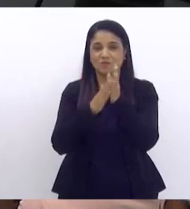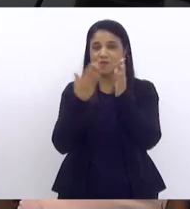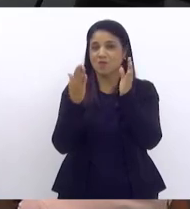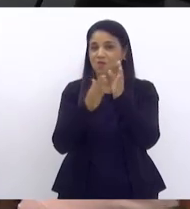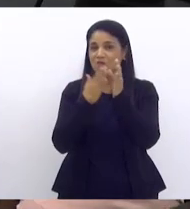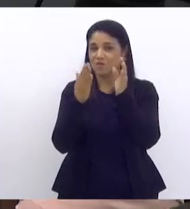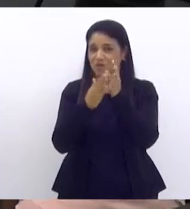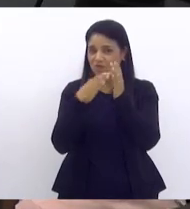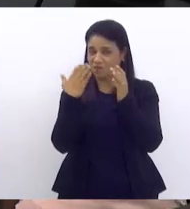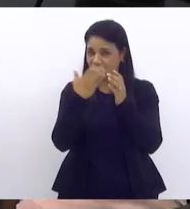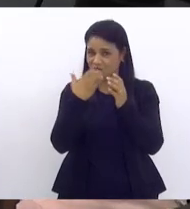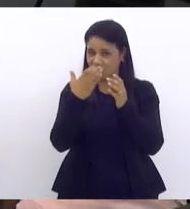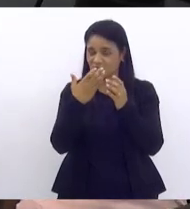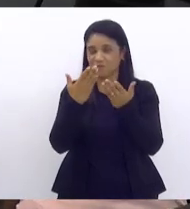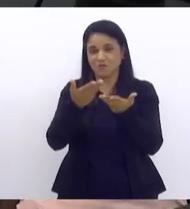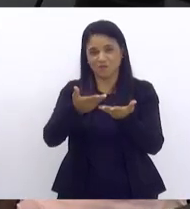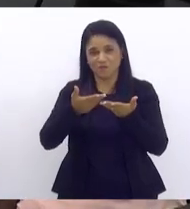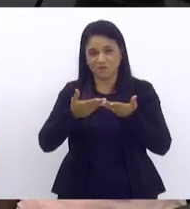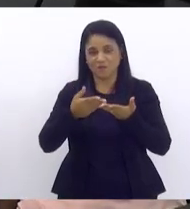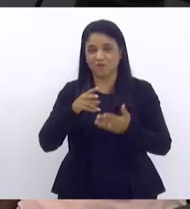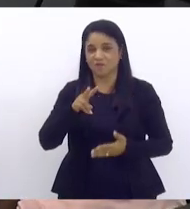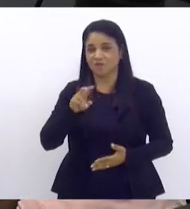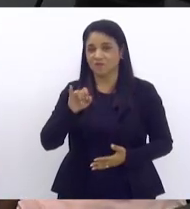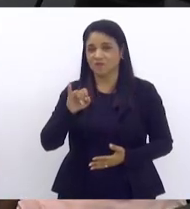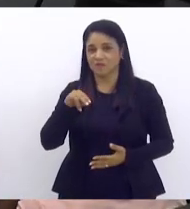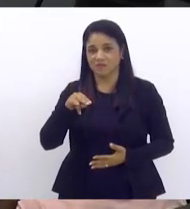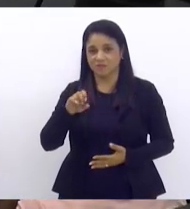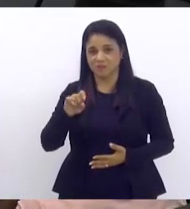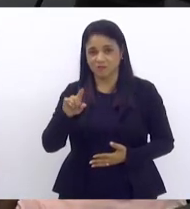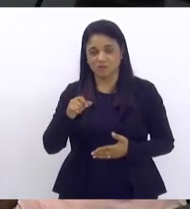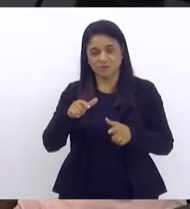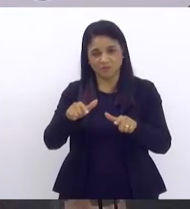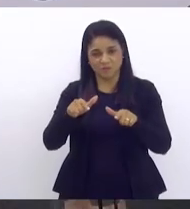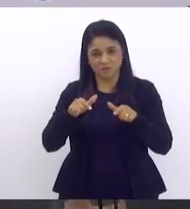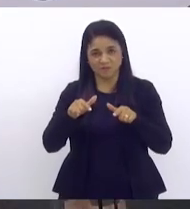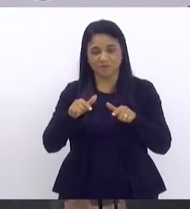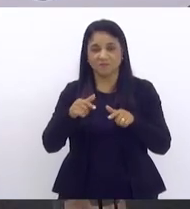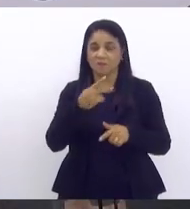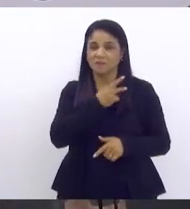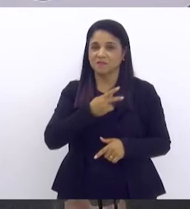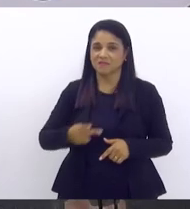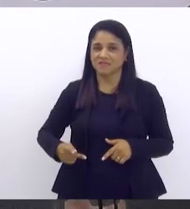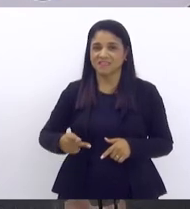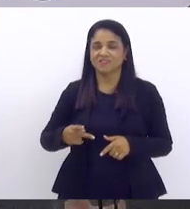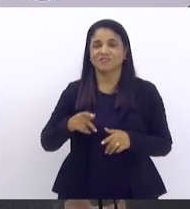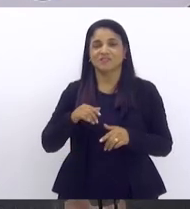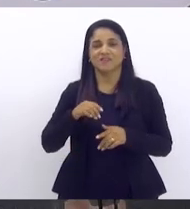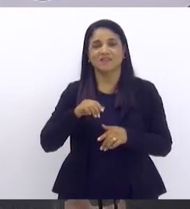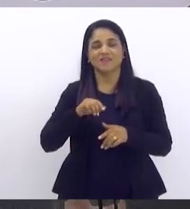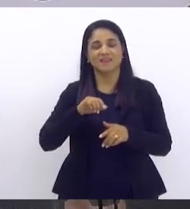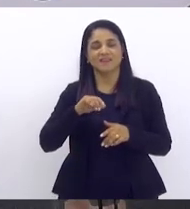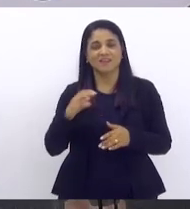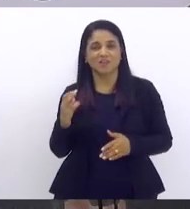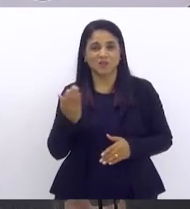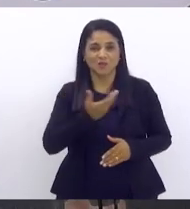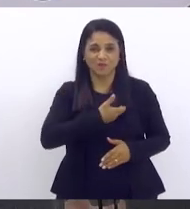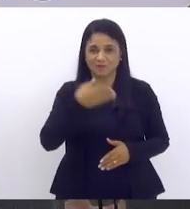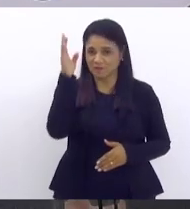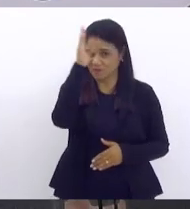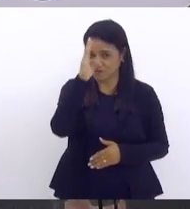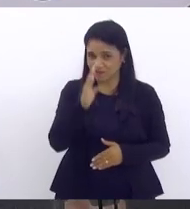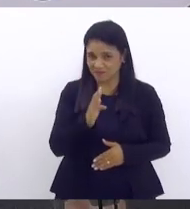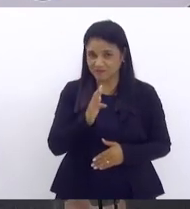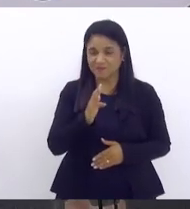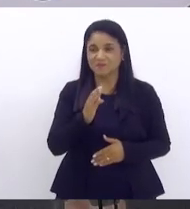agora, queria convidar o Vinícius para receber essa moção, nosso presidente da Renovação Brasil, por favor, para receber esta